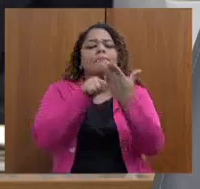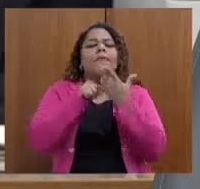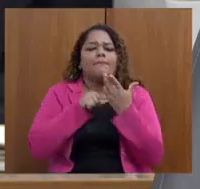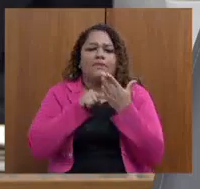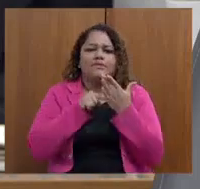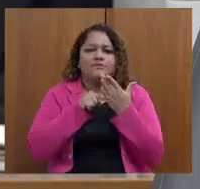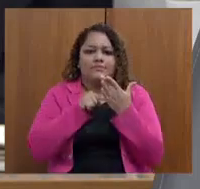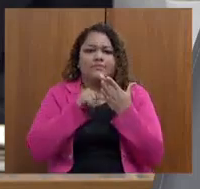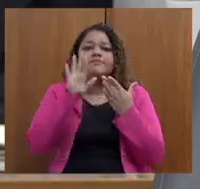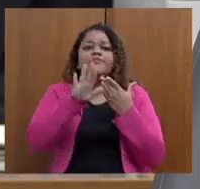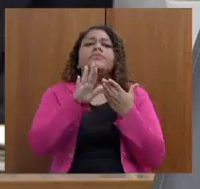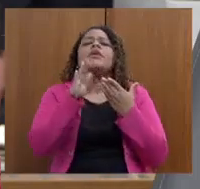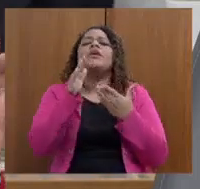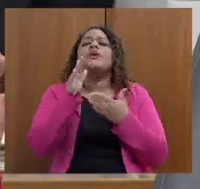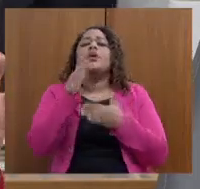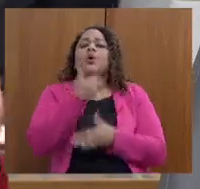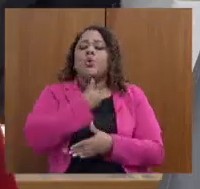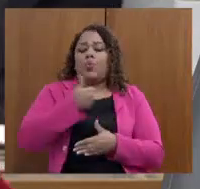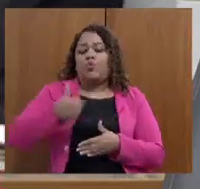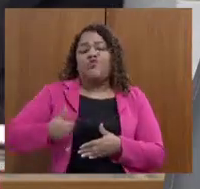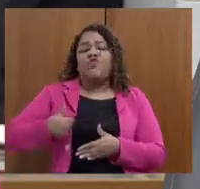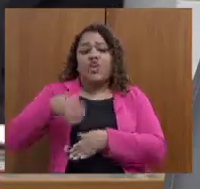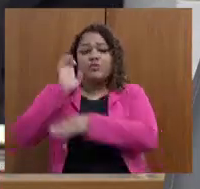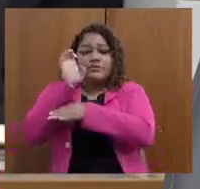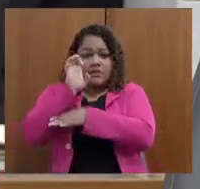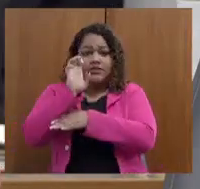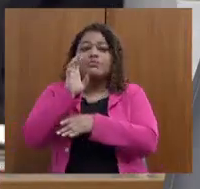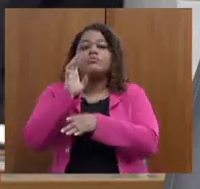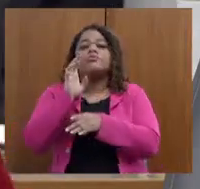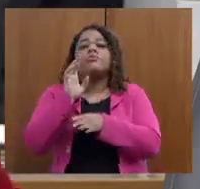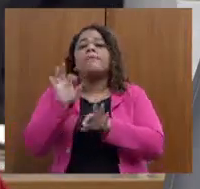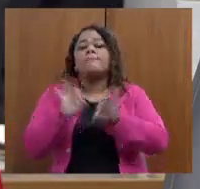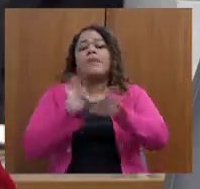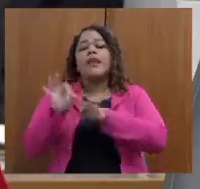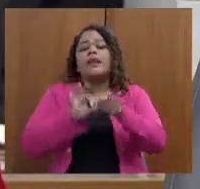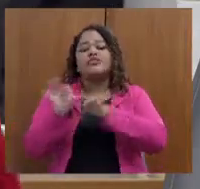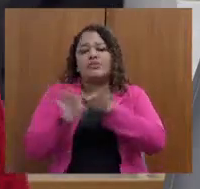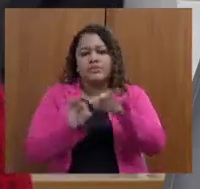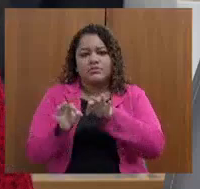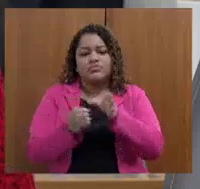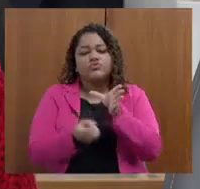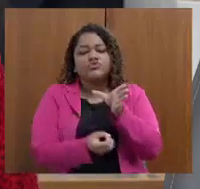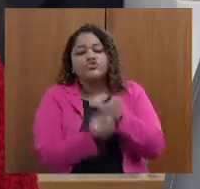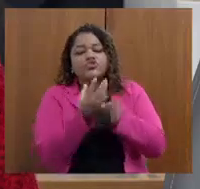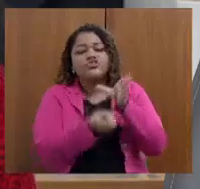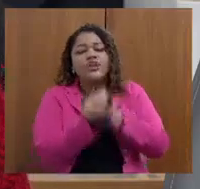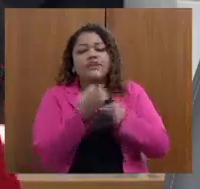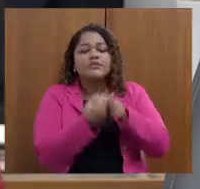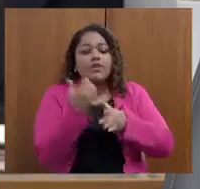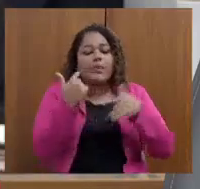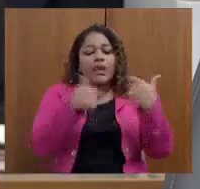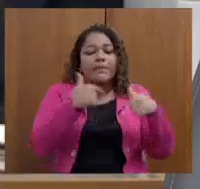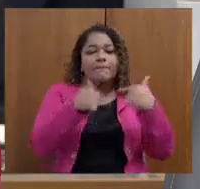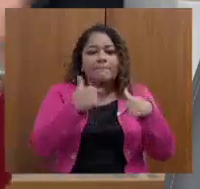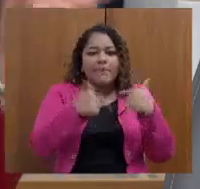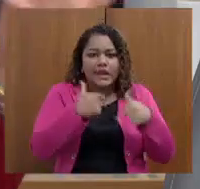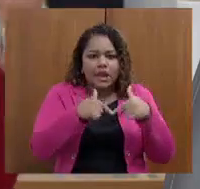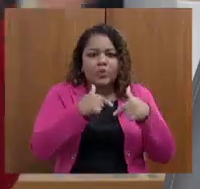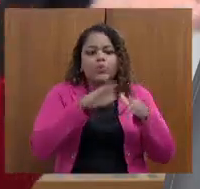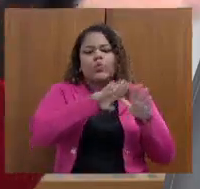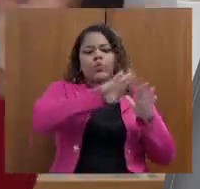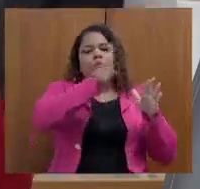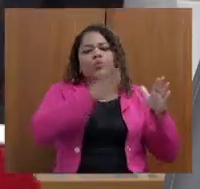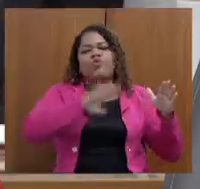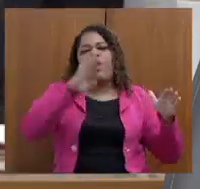o planejamento do Governo do Estado sobre a geração de emprego no Vale a partir do Grande Vale do